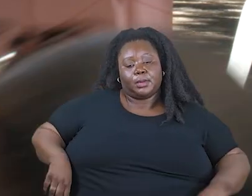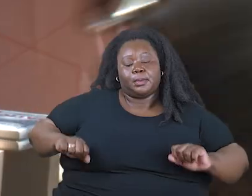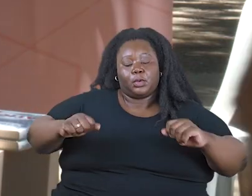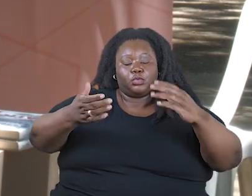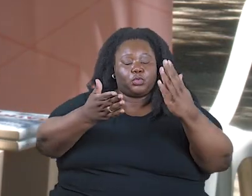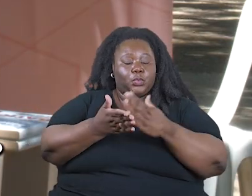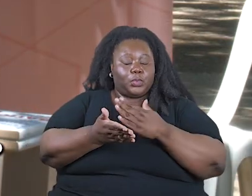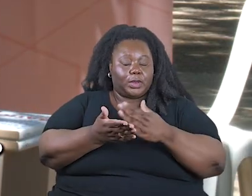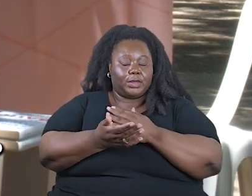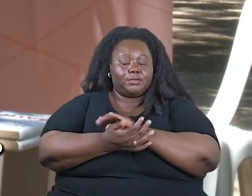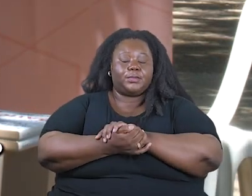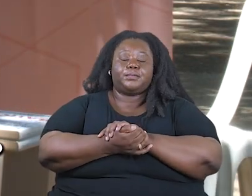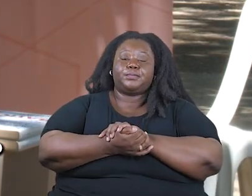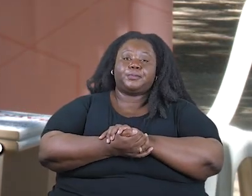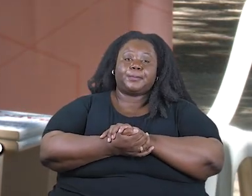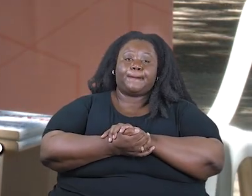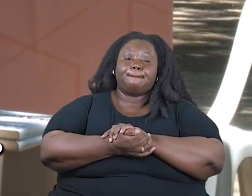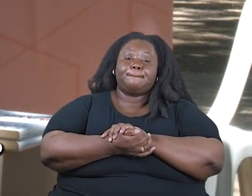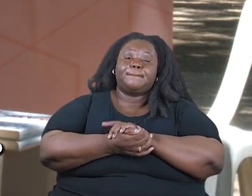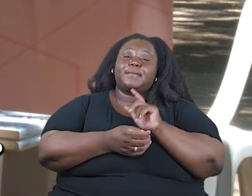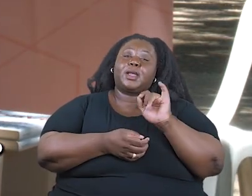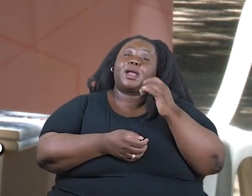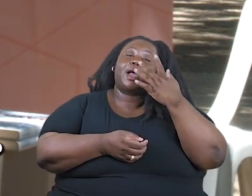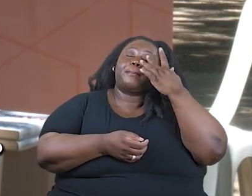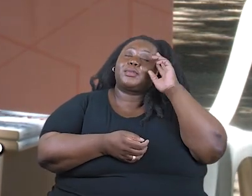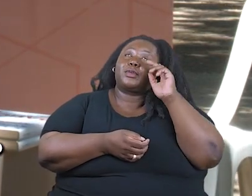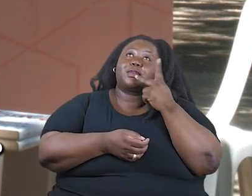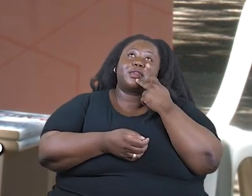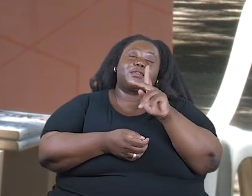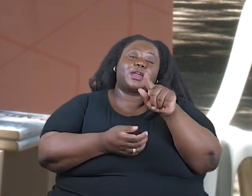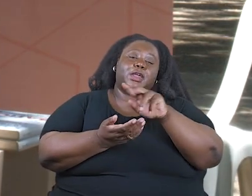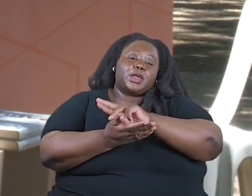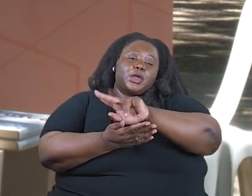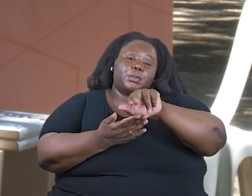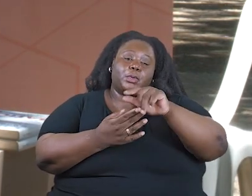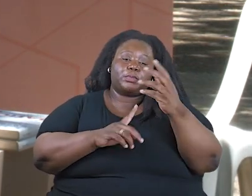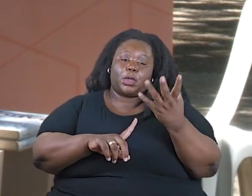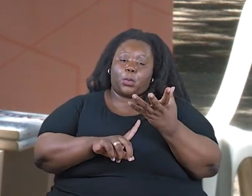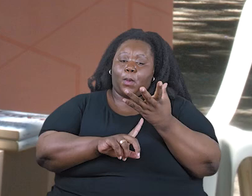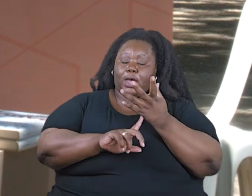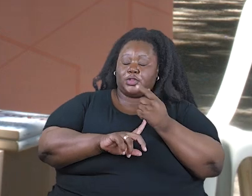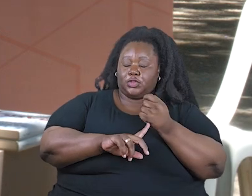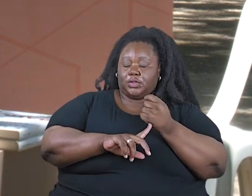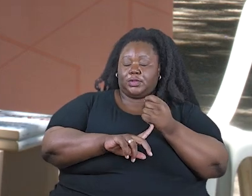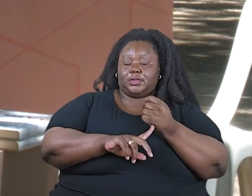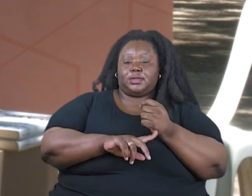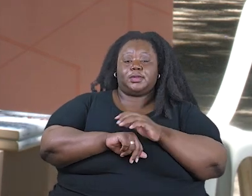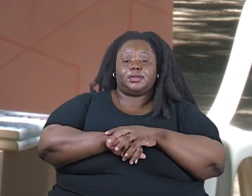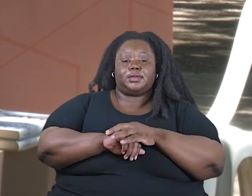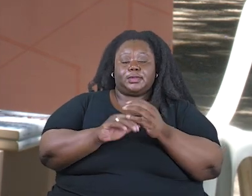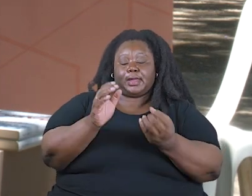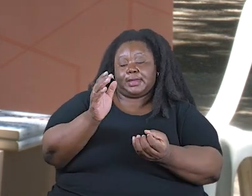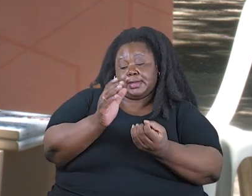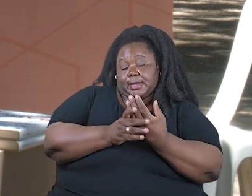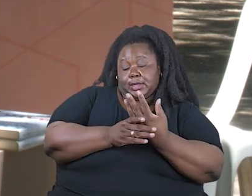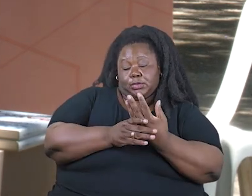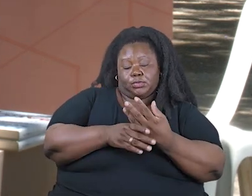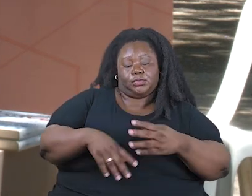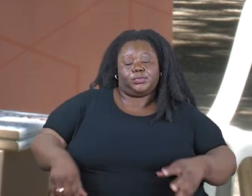livreto. E quem que determina que é um múltiplo? É o artista que está criando?